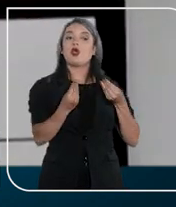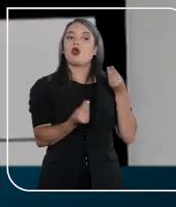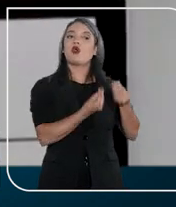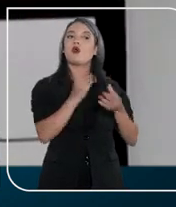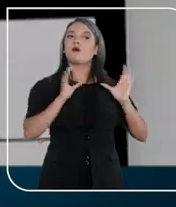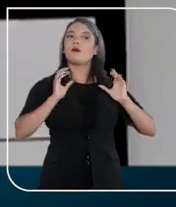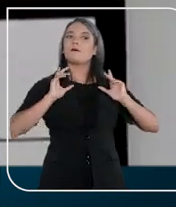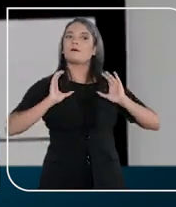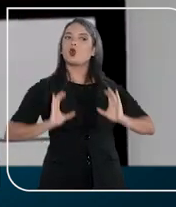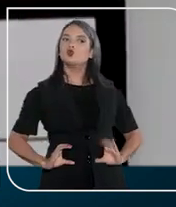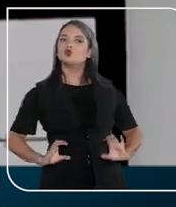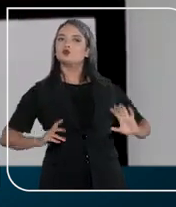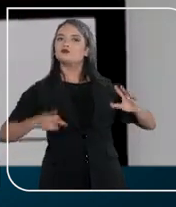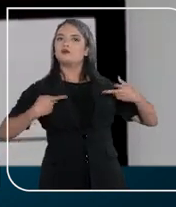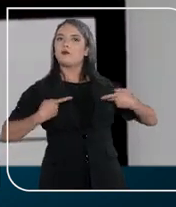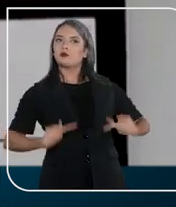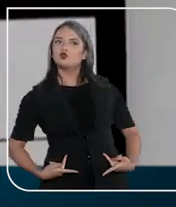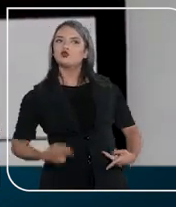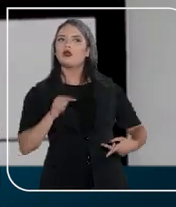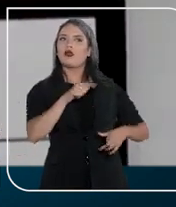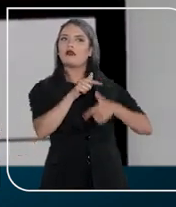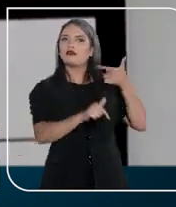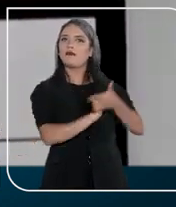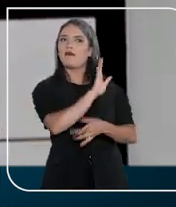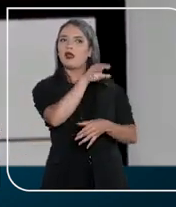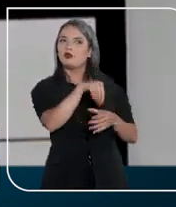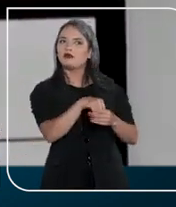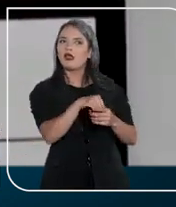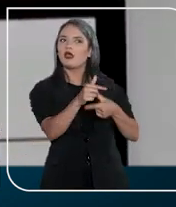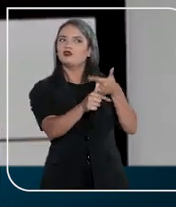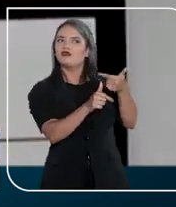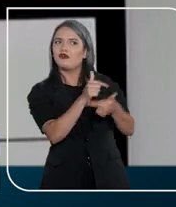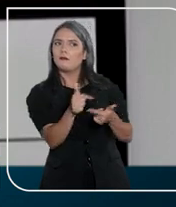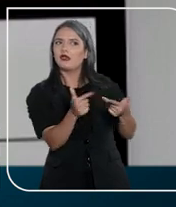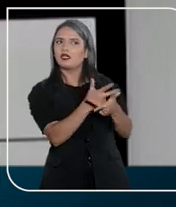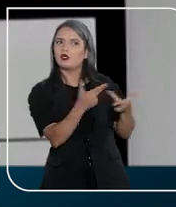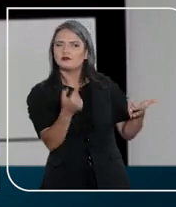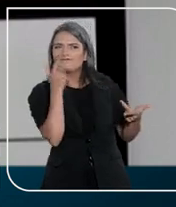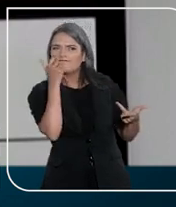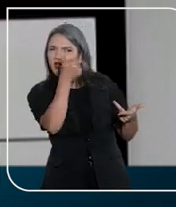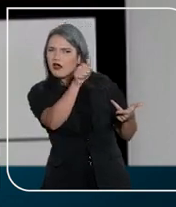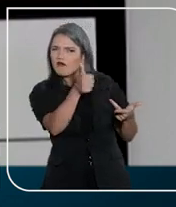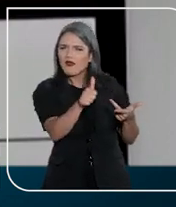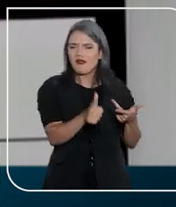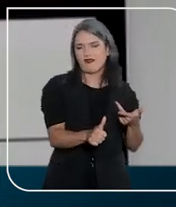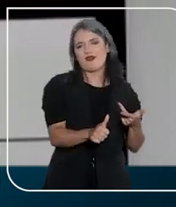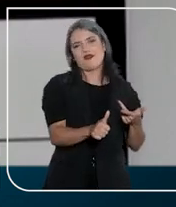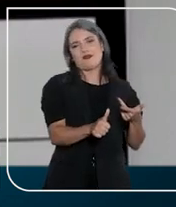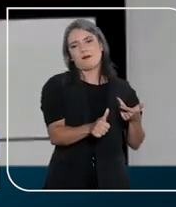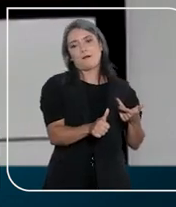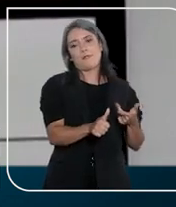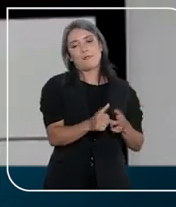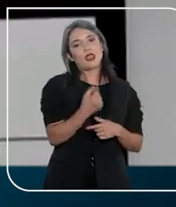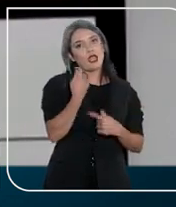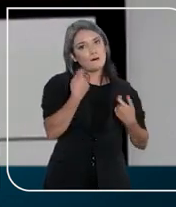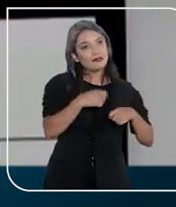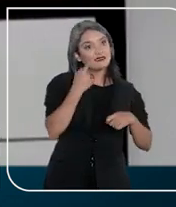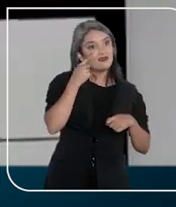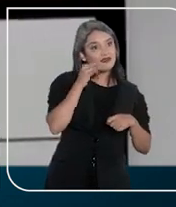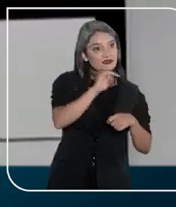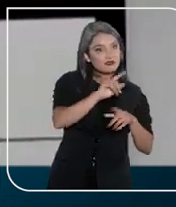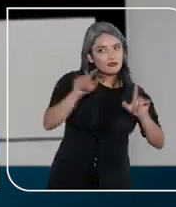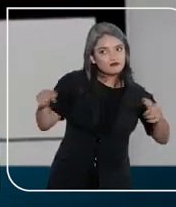na sociedade, no trabalho, com a sua família, ela tem que ser aferida. E aí eu tenho que verificar se há uma